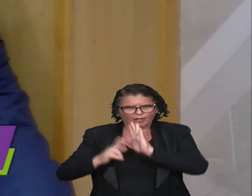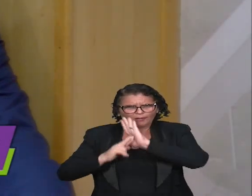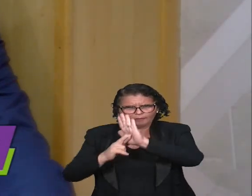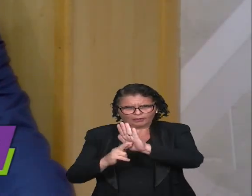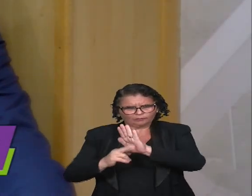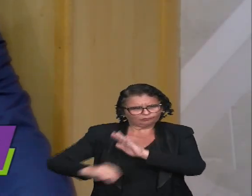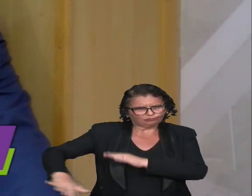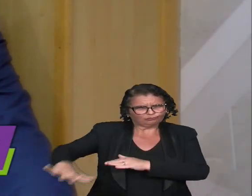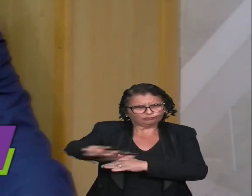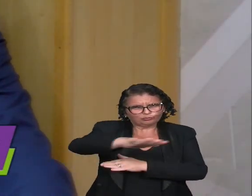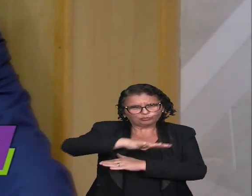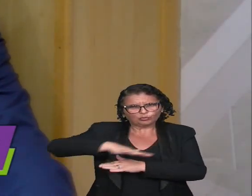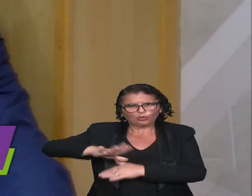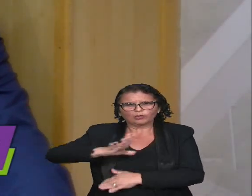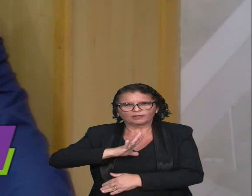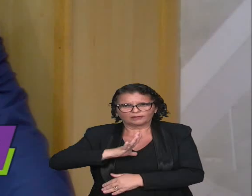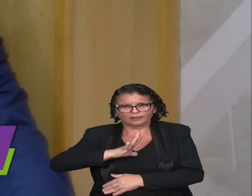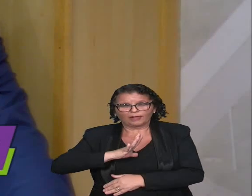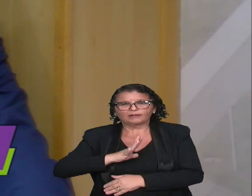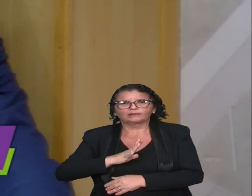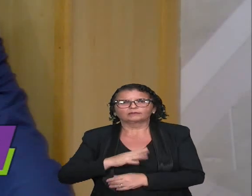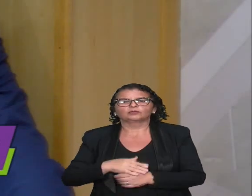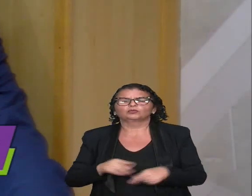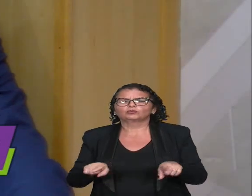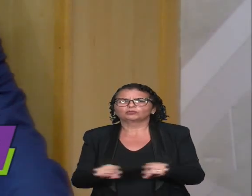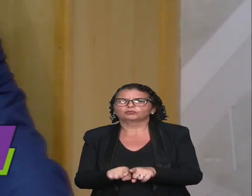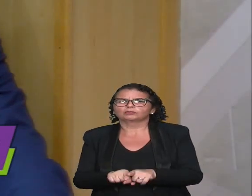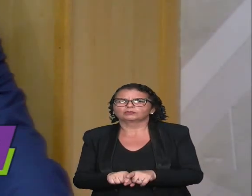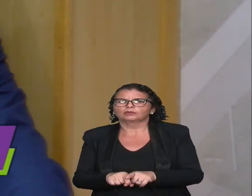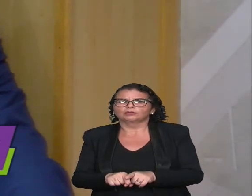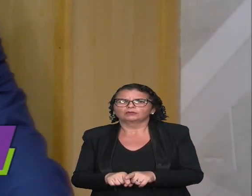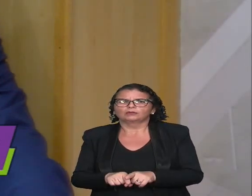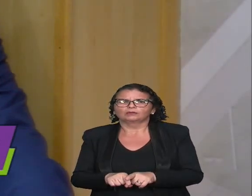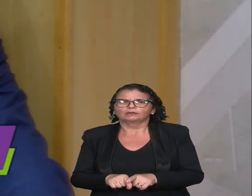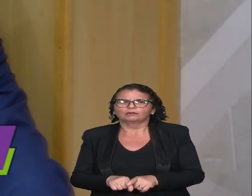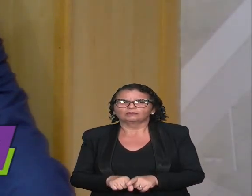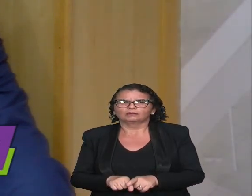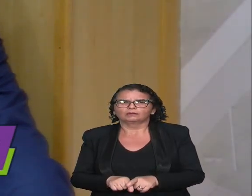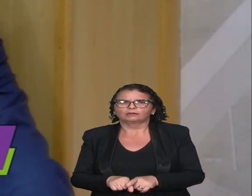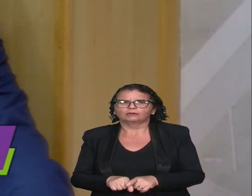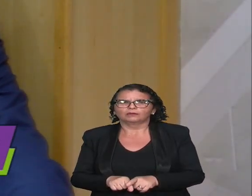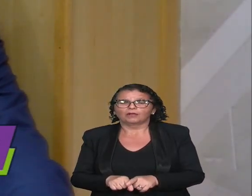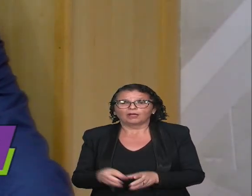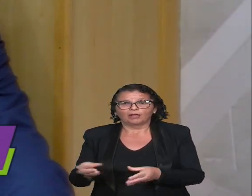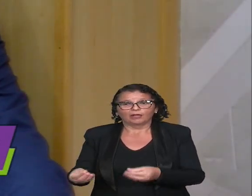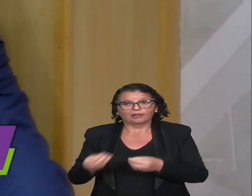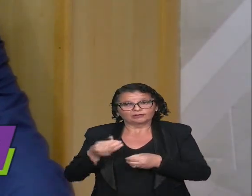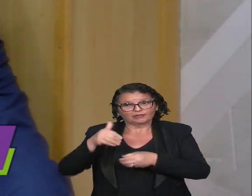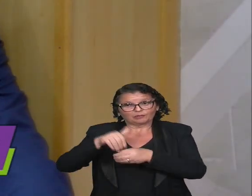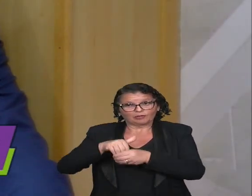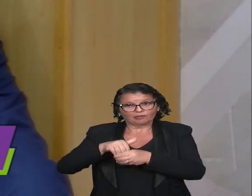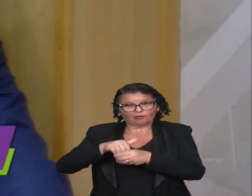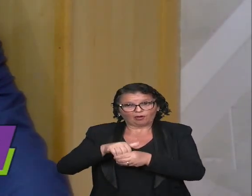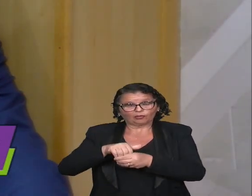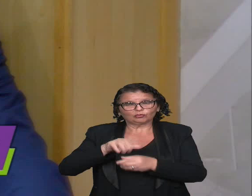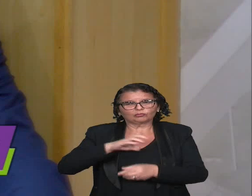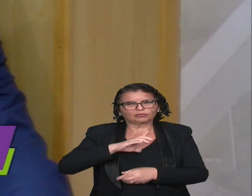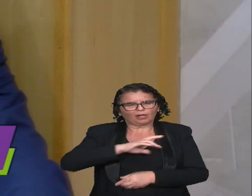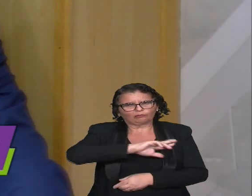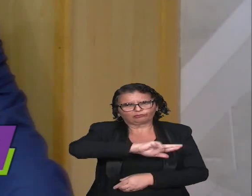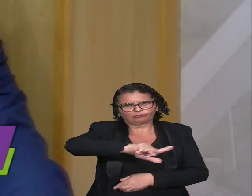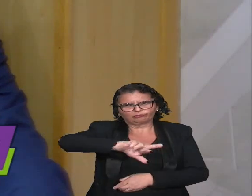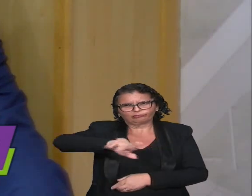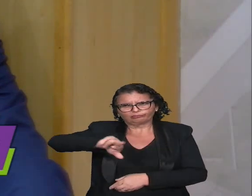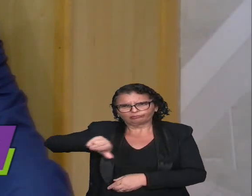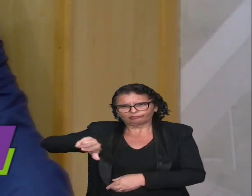região como os senhores e senhoras sabem eh eu recebi votos aí de muitas cidades